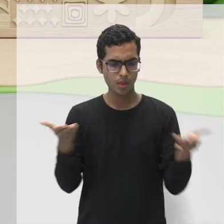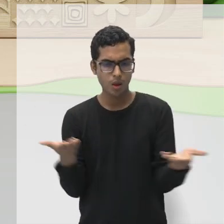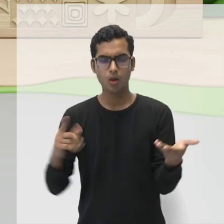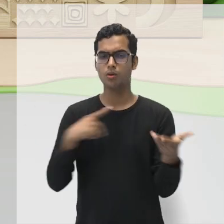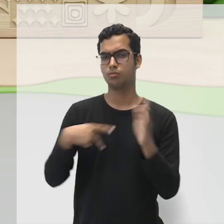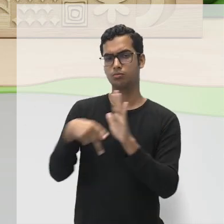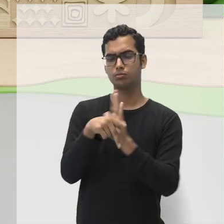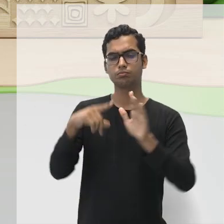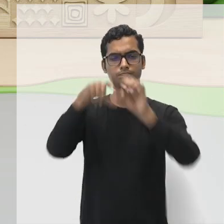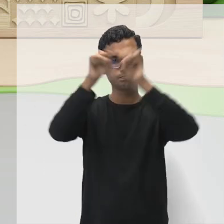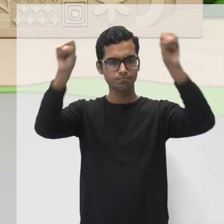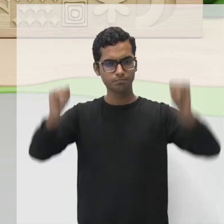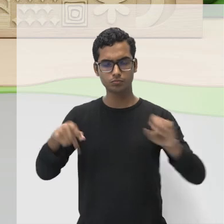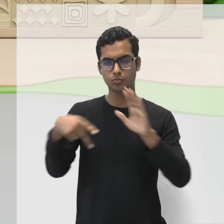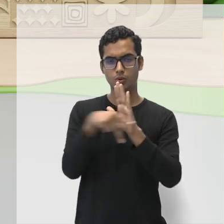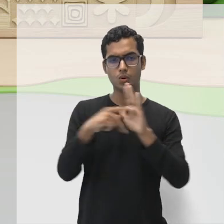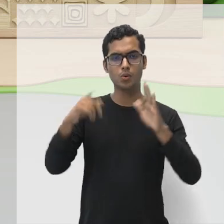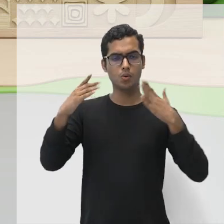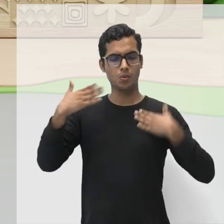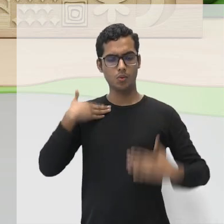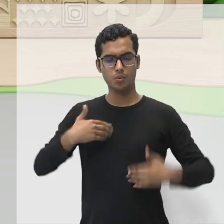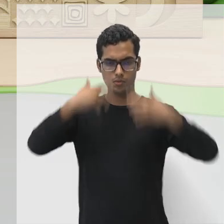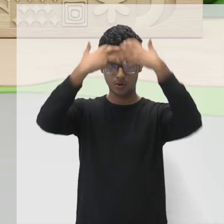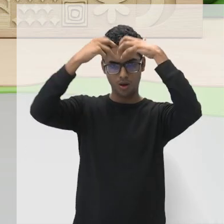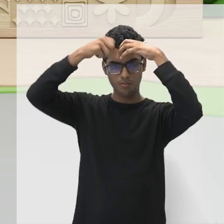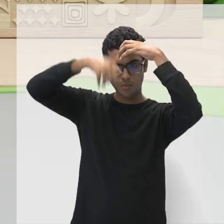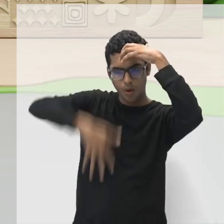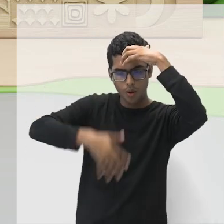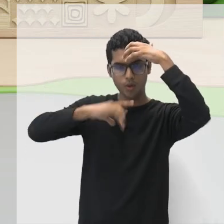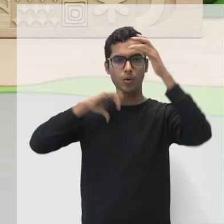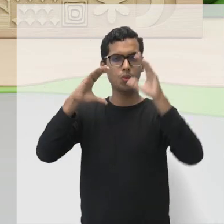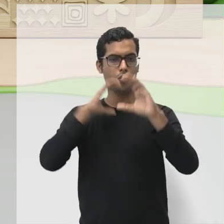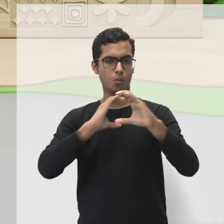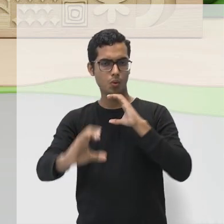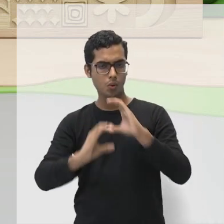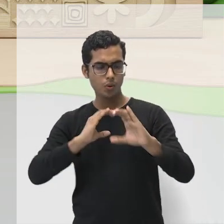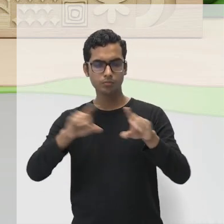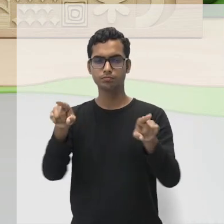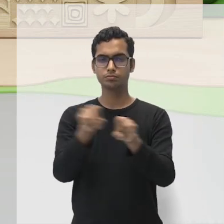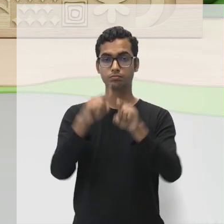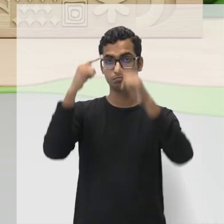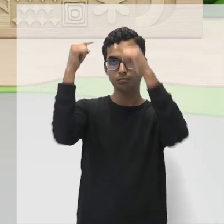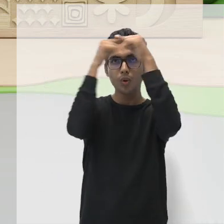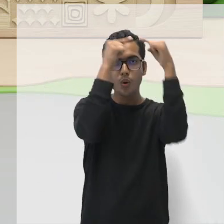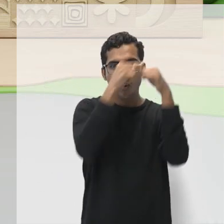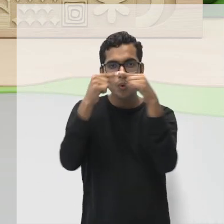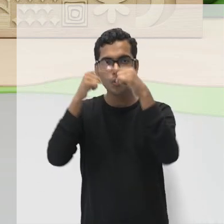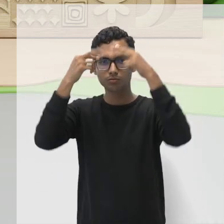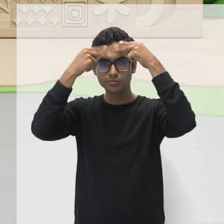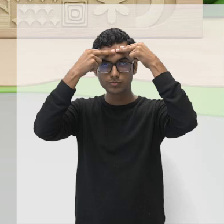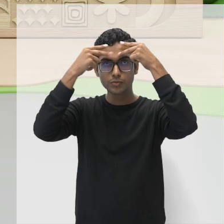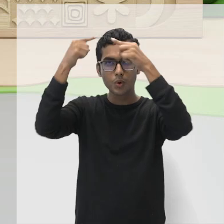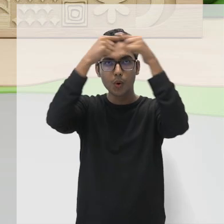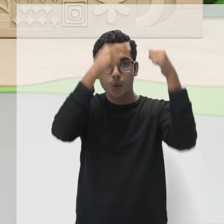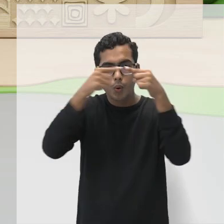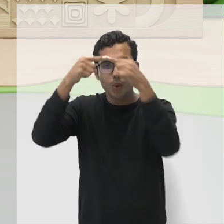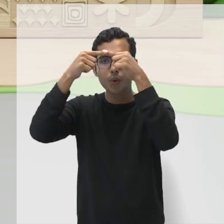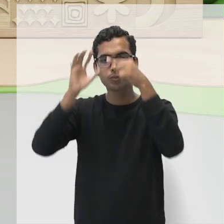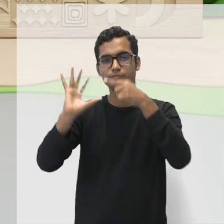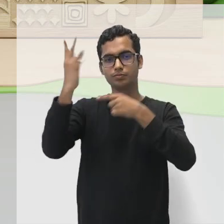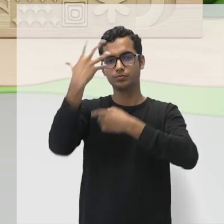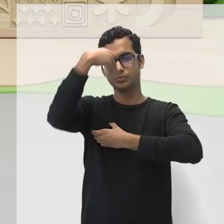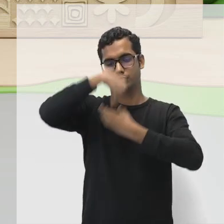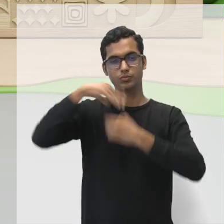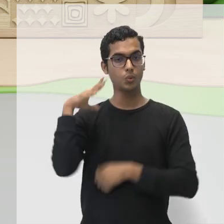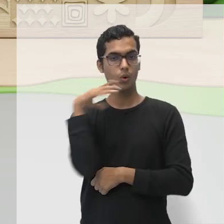o sistema nervoso e as suas maravilhas, né? Que são as comunicações entre os neurônios que acontecem